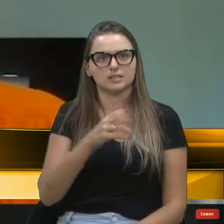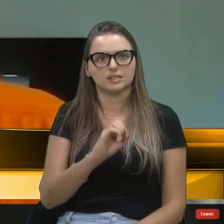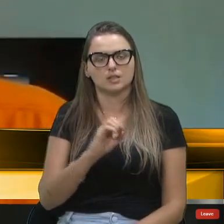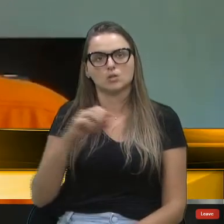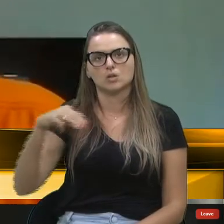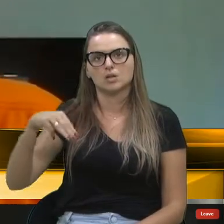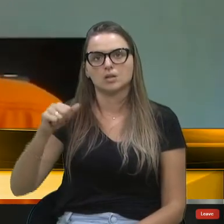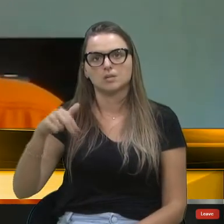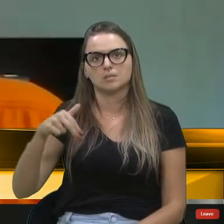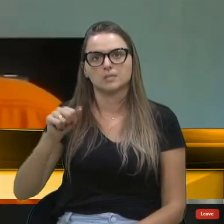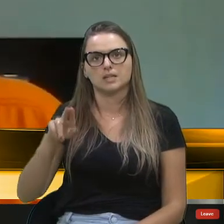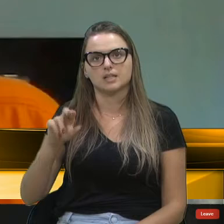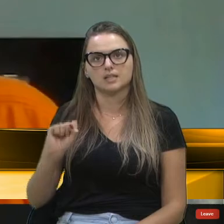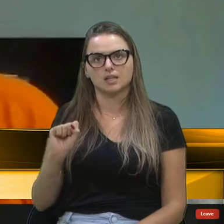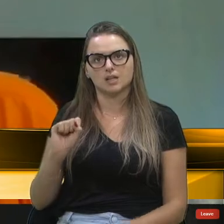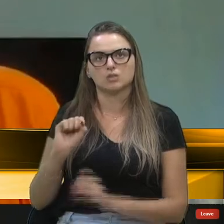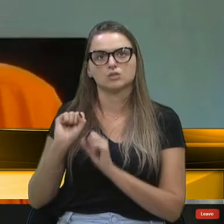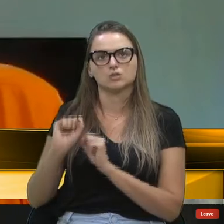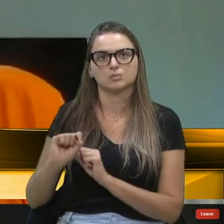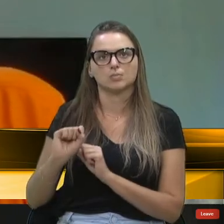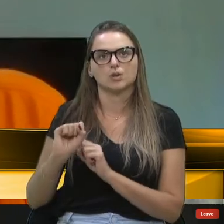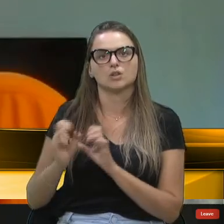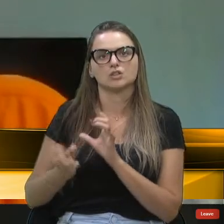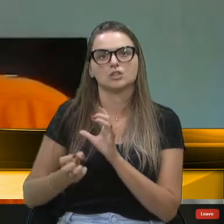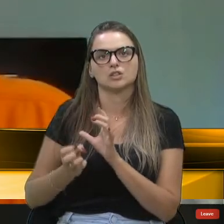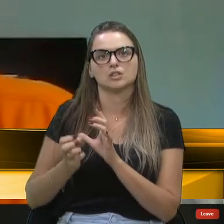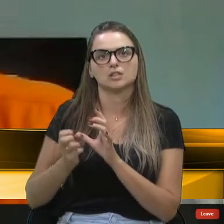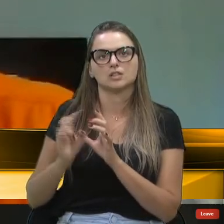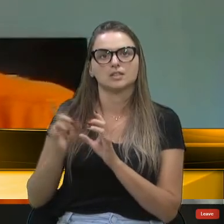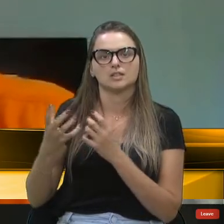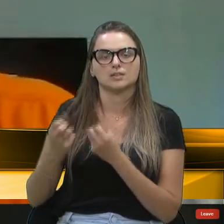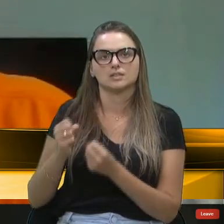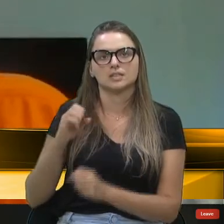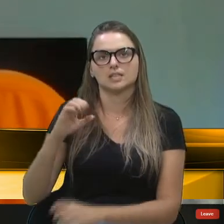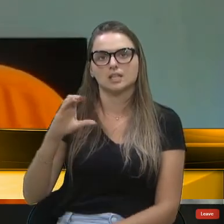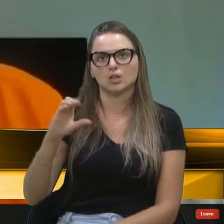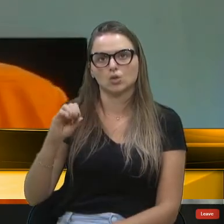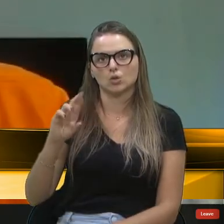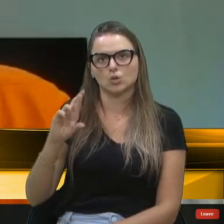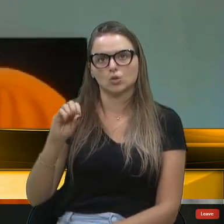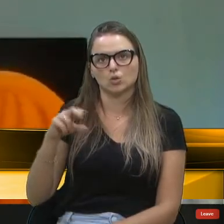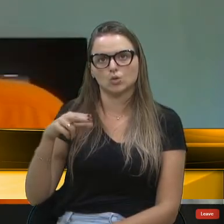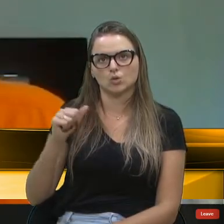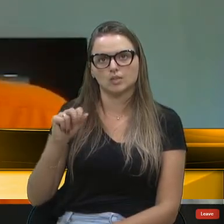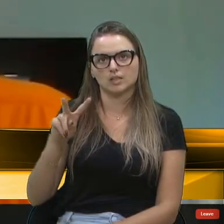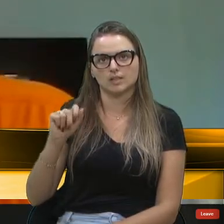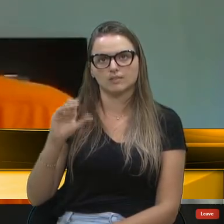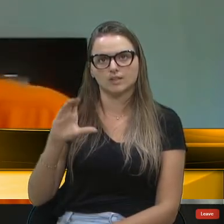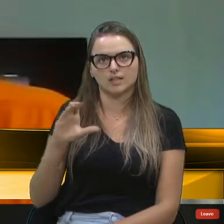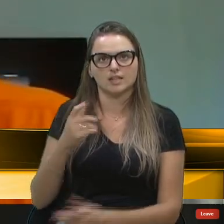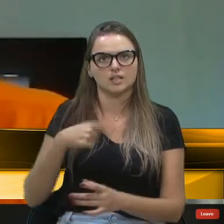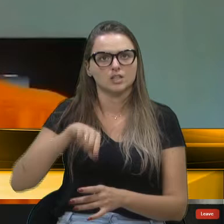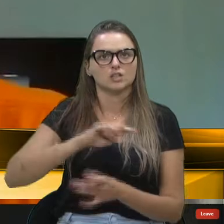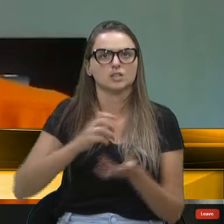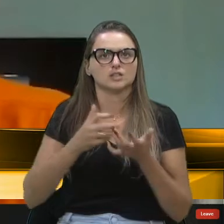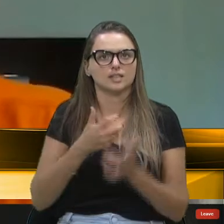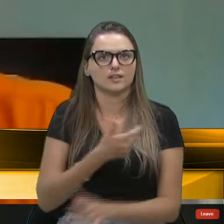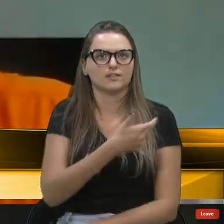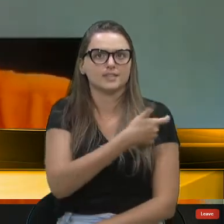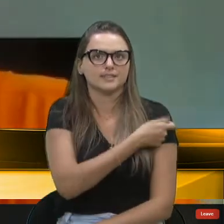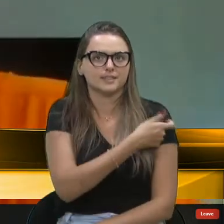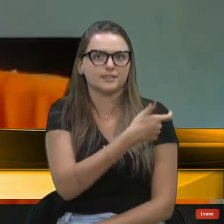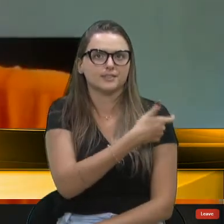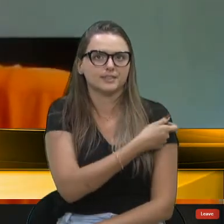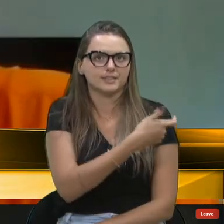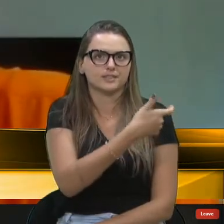escapar de anticorpos produzidos pela Coronavac, segundo estudo. Ou seja, a gente está pedindo vacina, daqui a pouco a